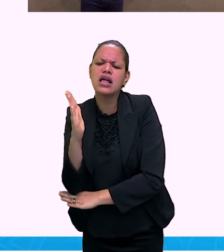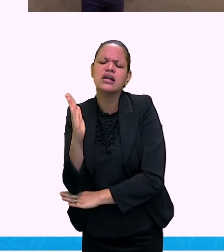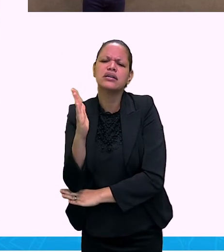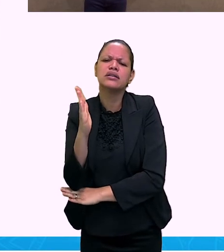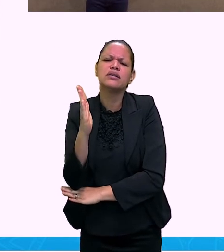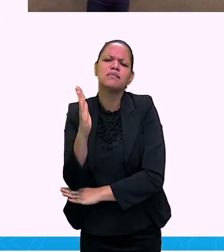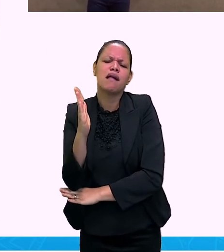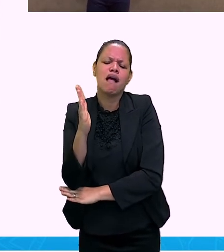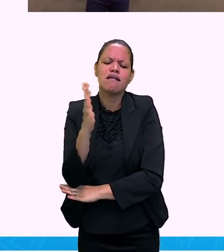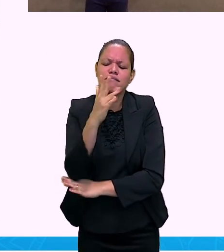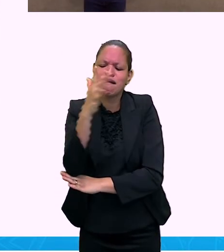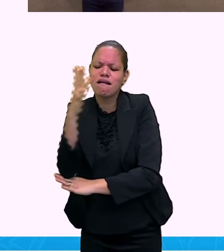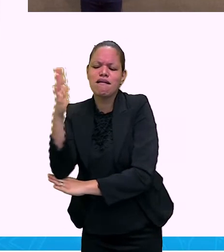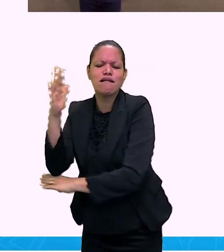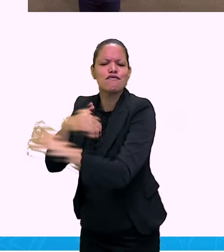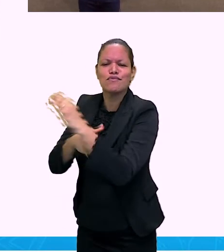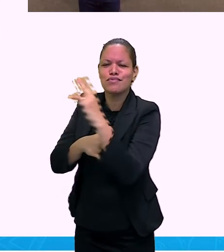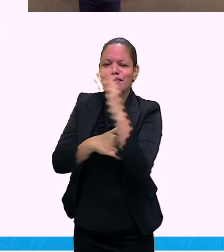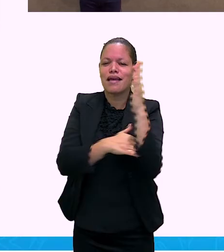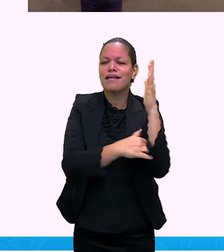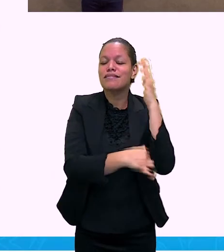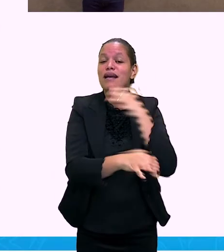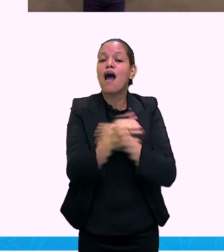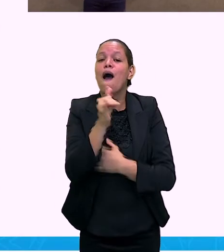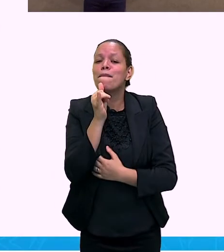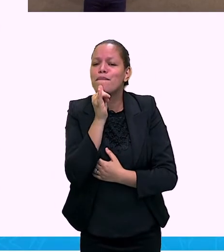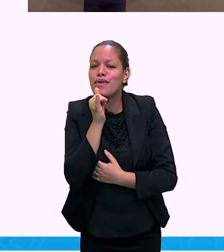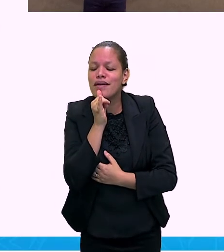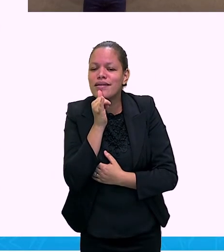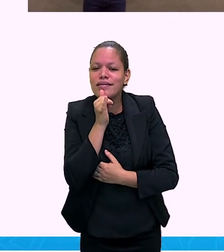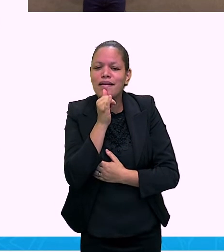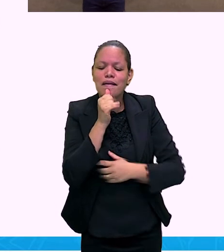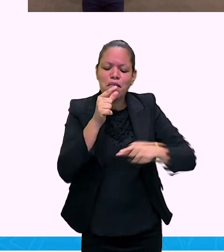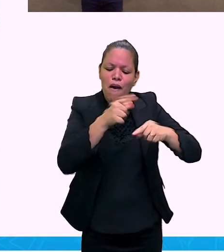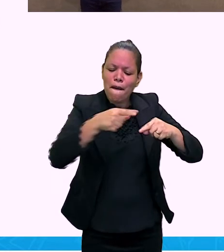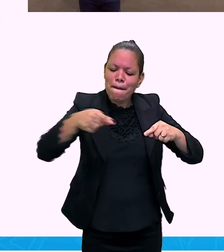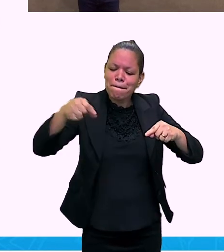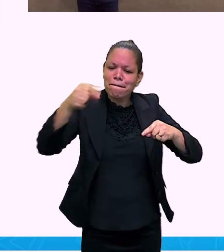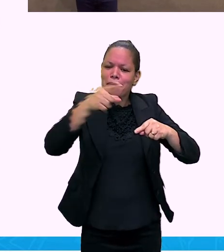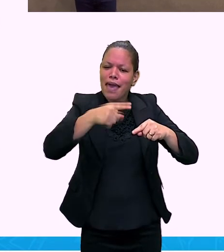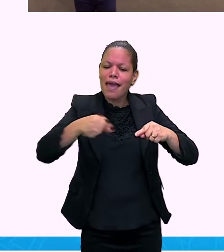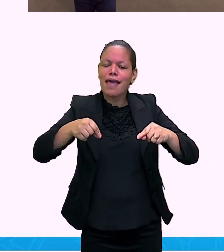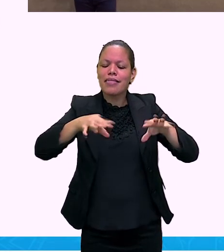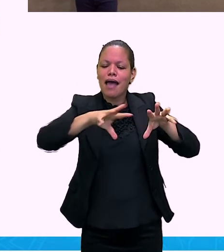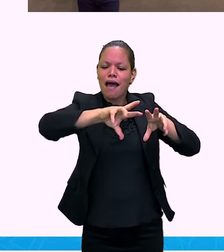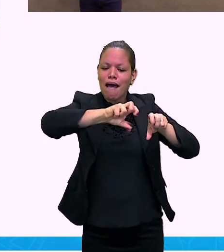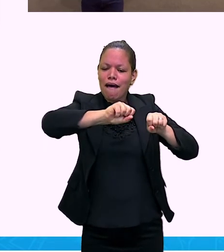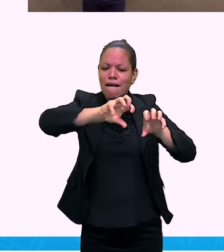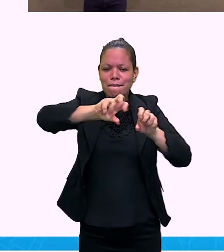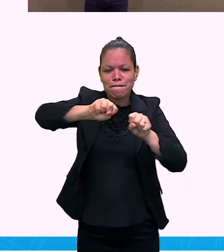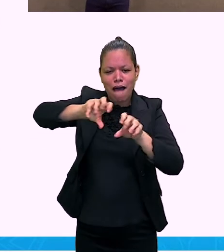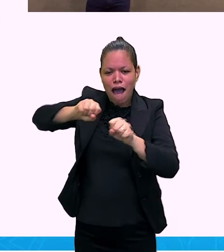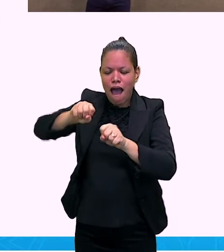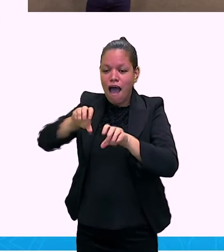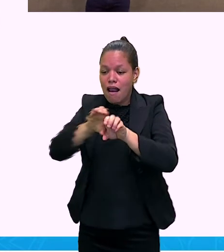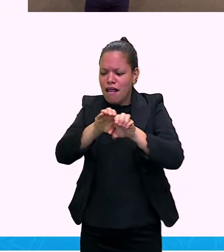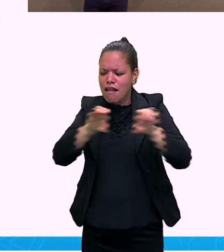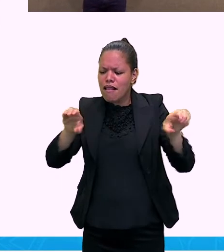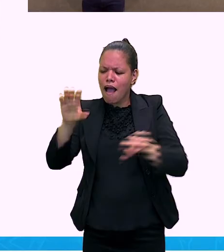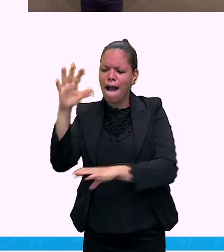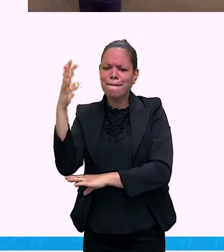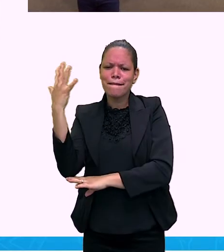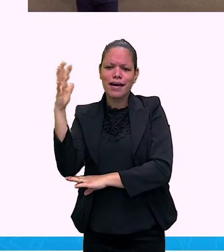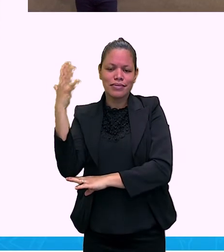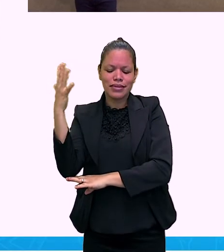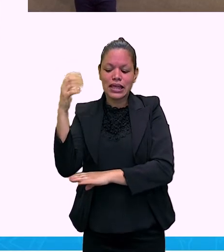penas, folhas, madeira, palha, então eles tinham essa habilidade em transformar em